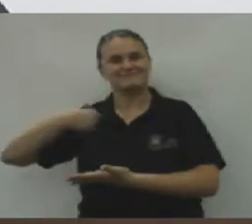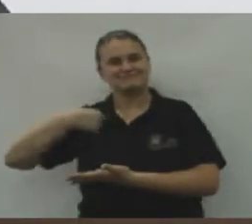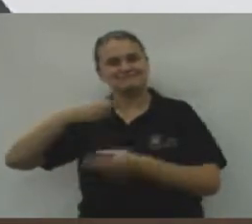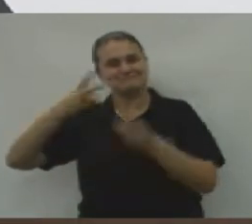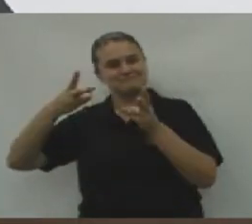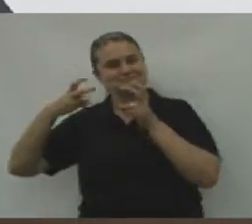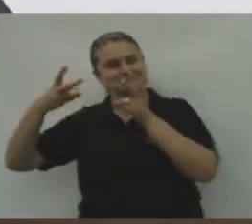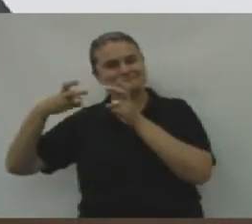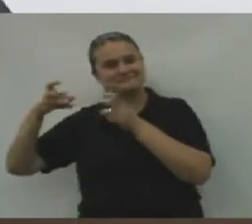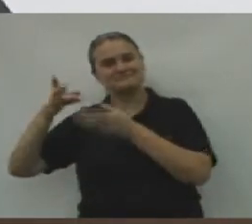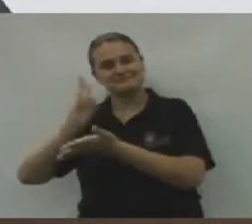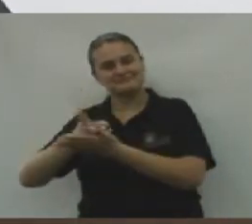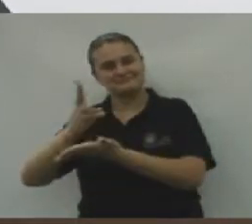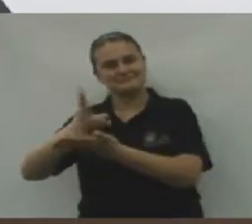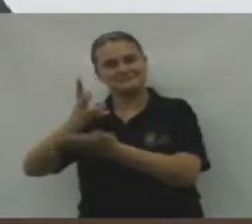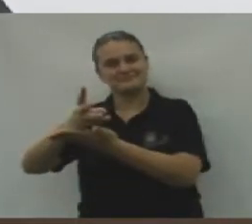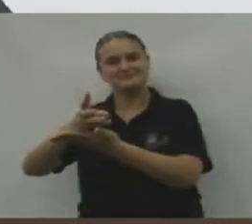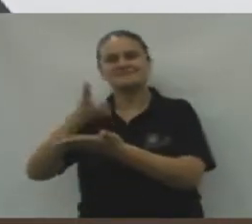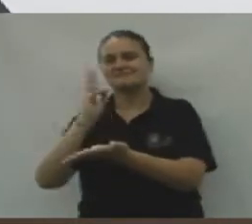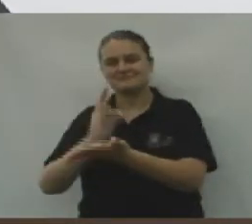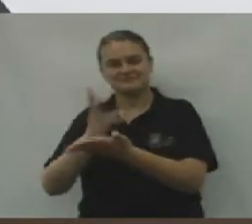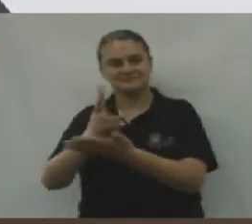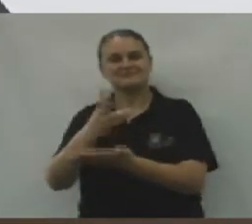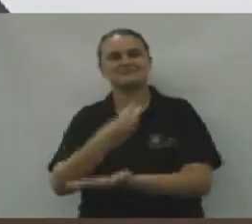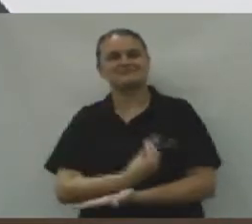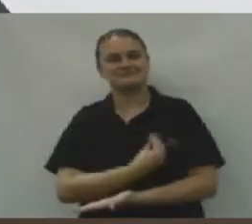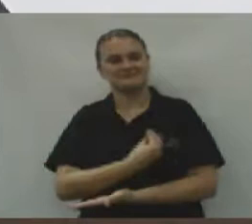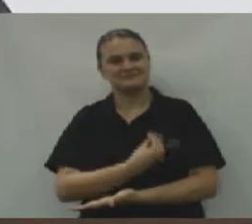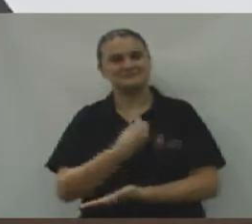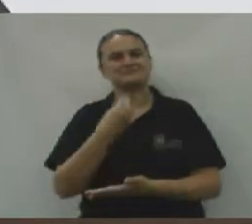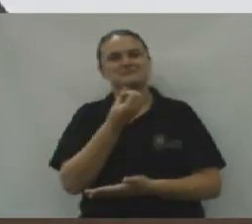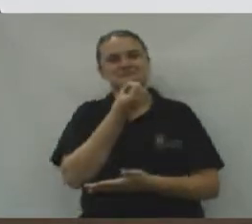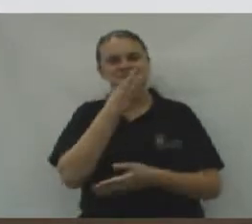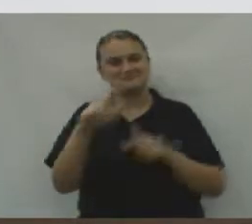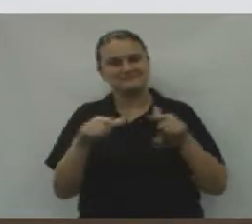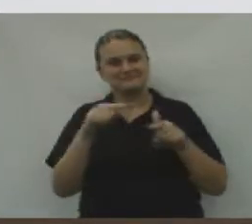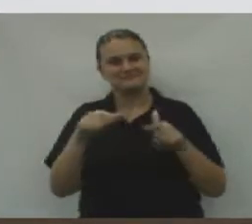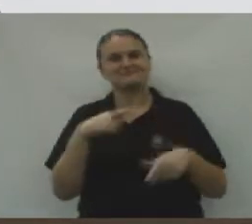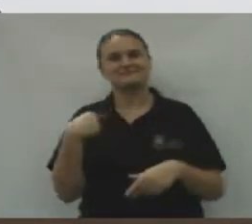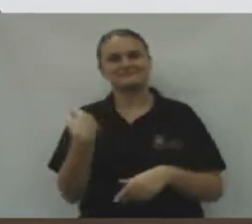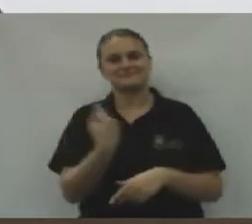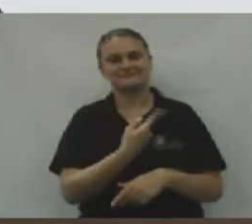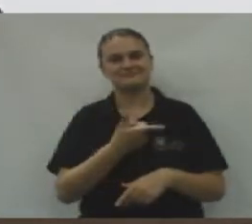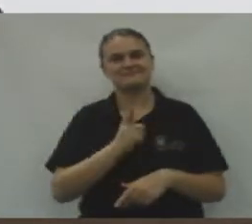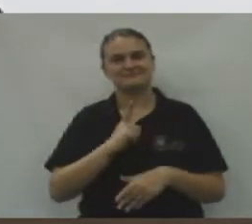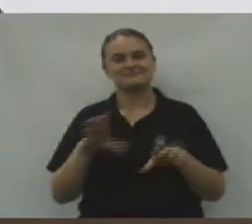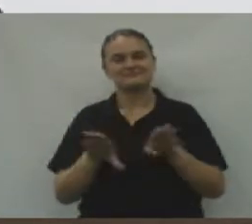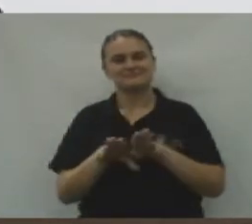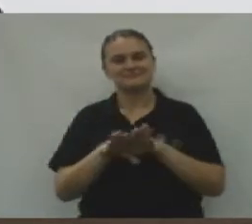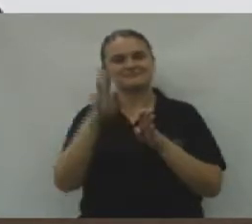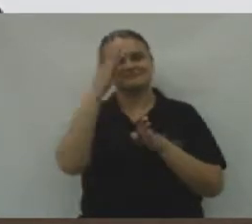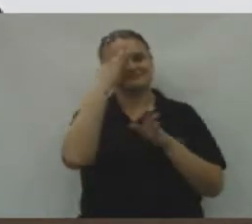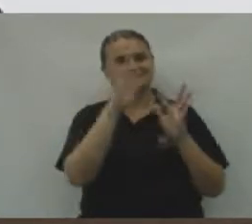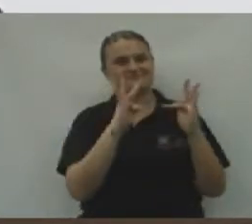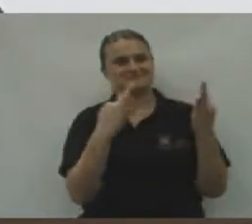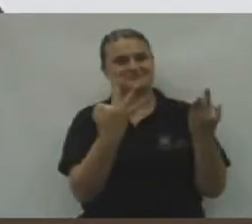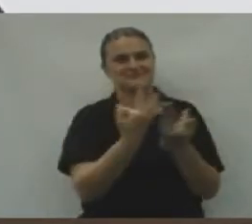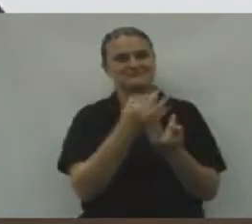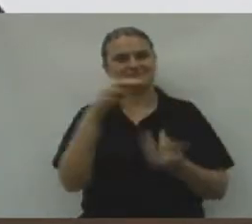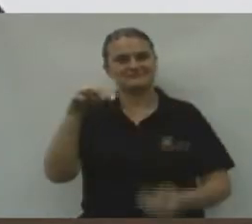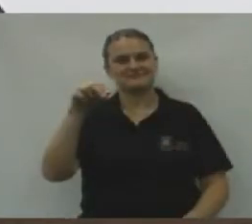né, nesta Casa de Leis. Sempre presente, atuante. Nós temos aqui também o pessoal da família Narciso,